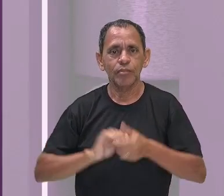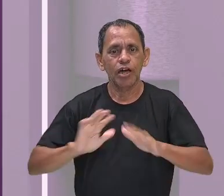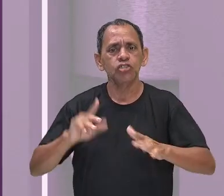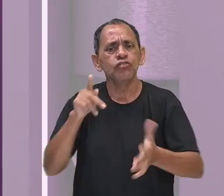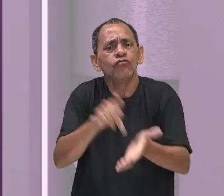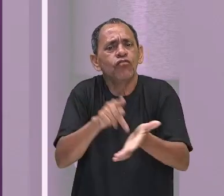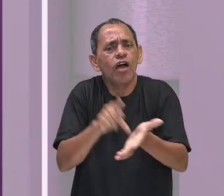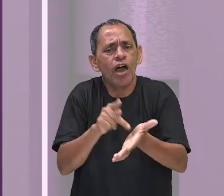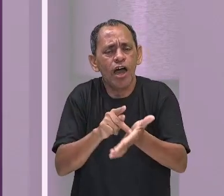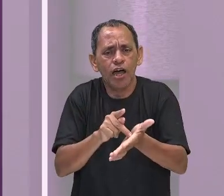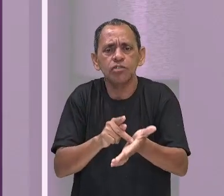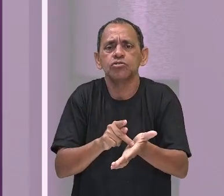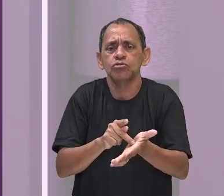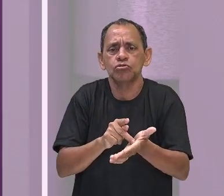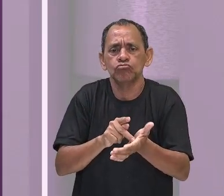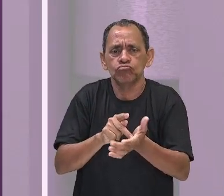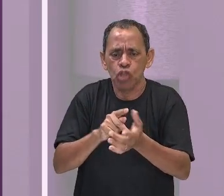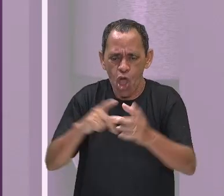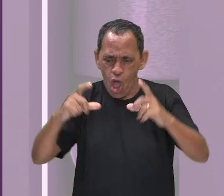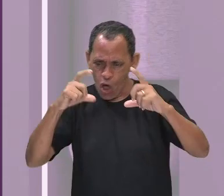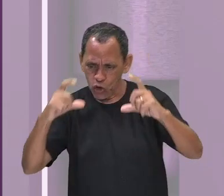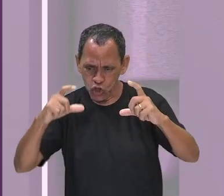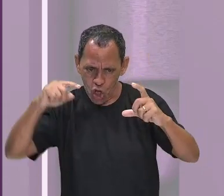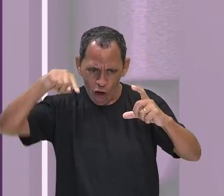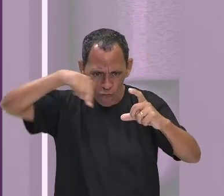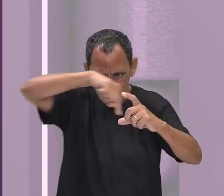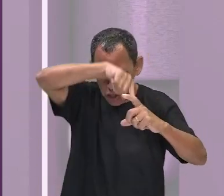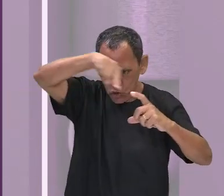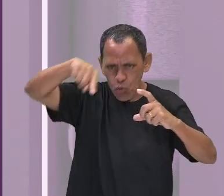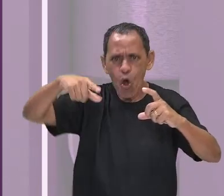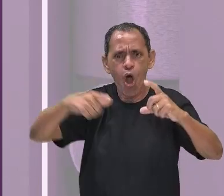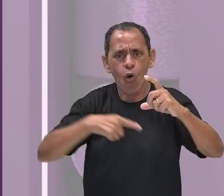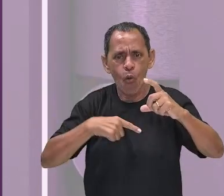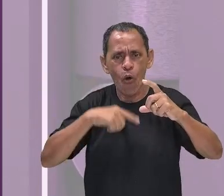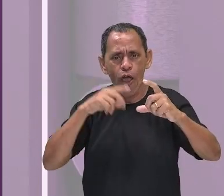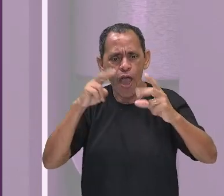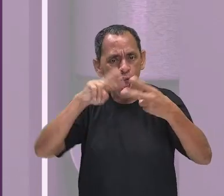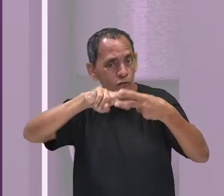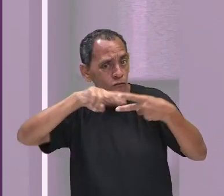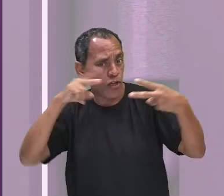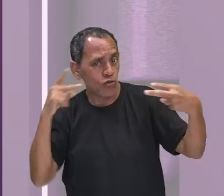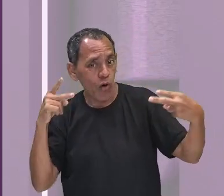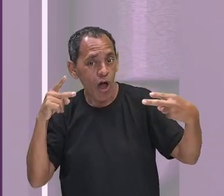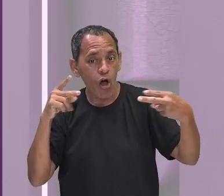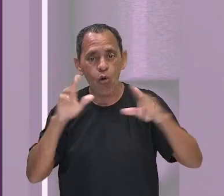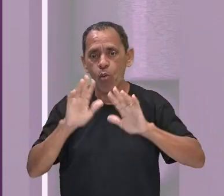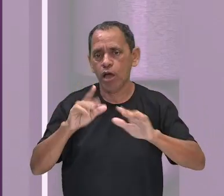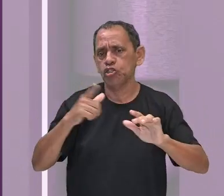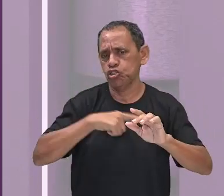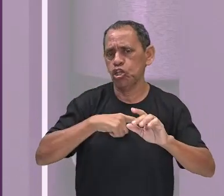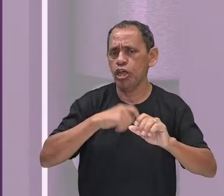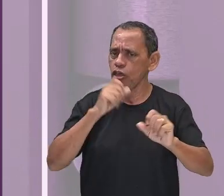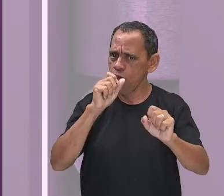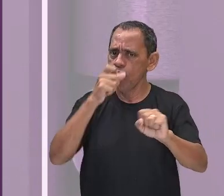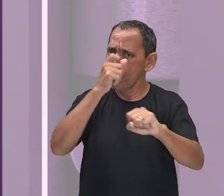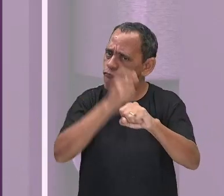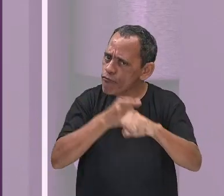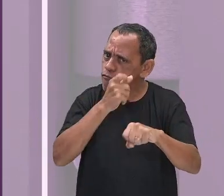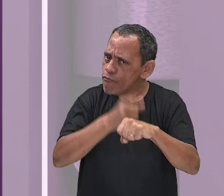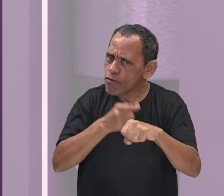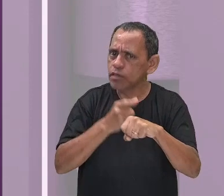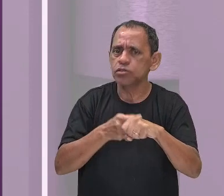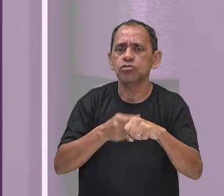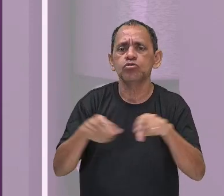cilindro virtual, né? Ele tem os mesmos elementos de um sólido físico, né? Que nós podemos pegar com as